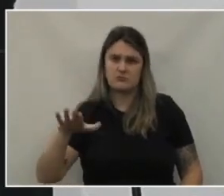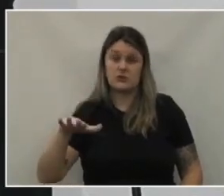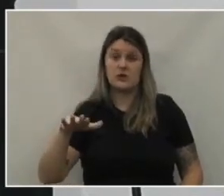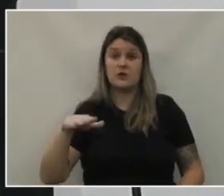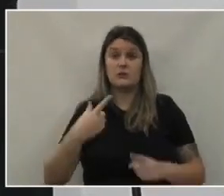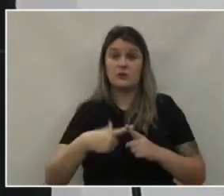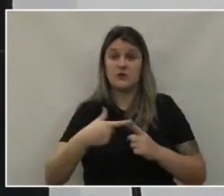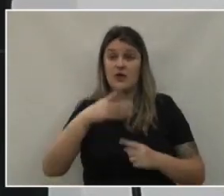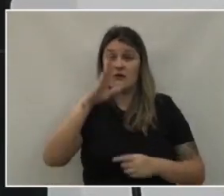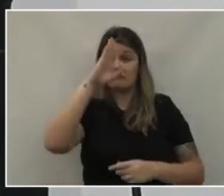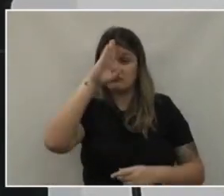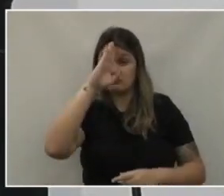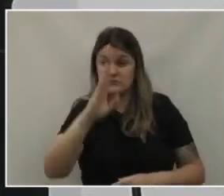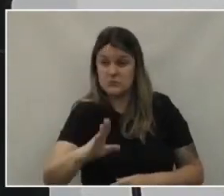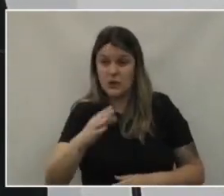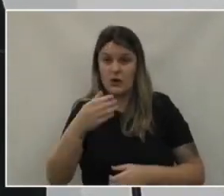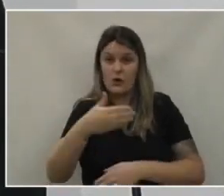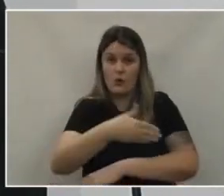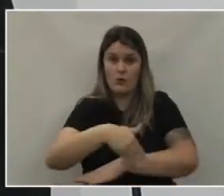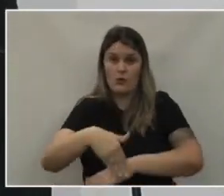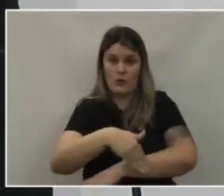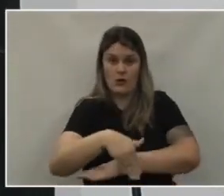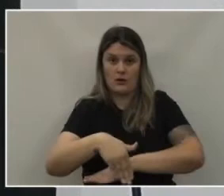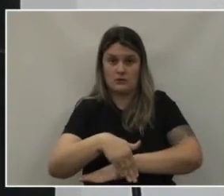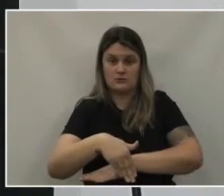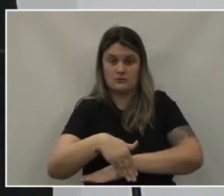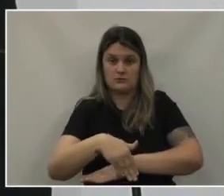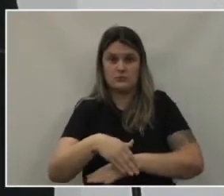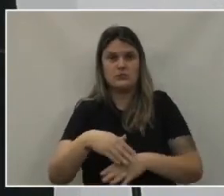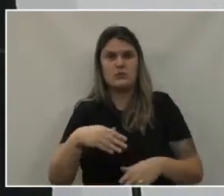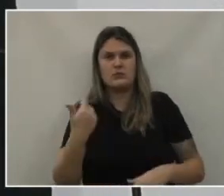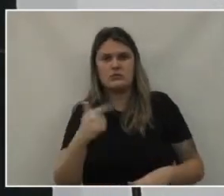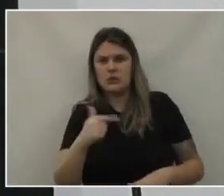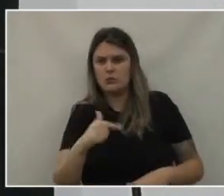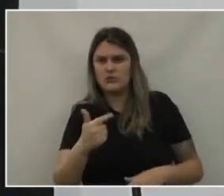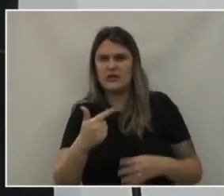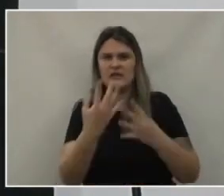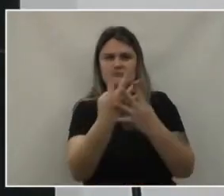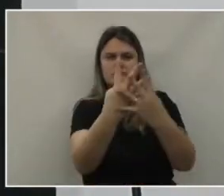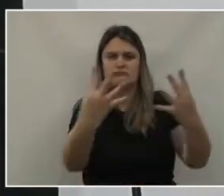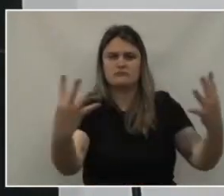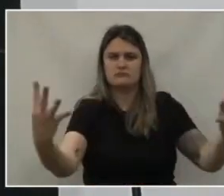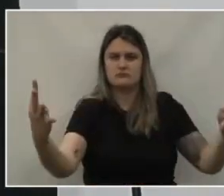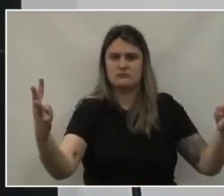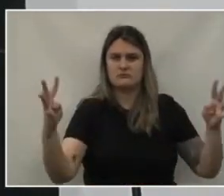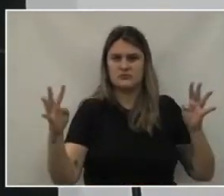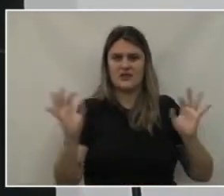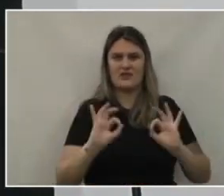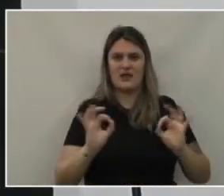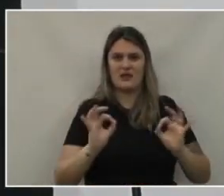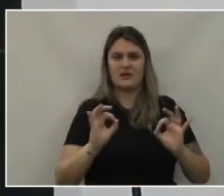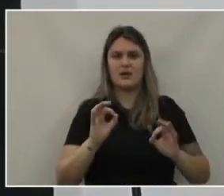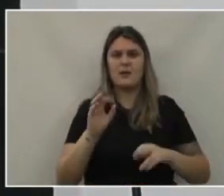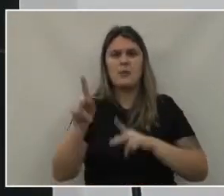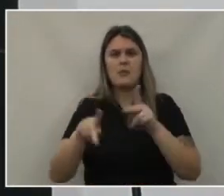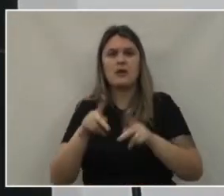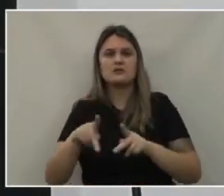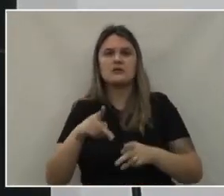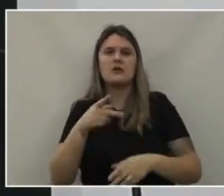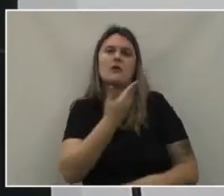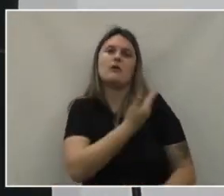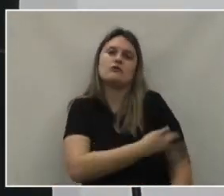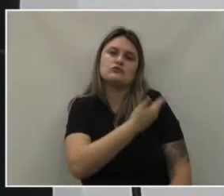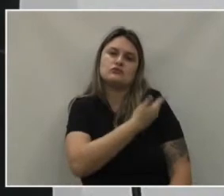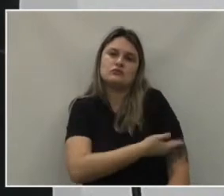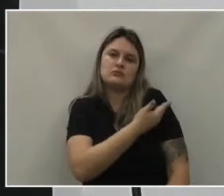via principal da empresa. Então, como não tem cerca ali, o povo se acostumou a usar